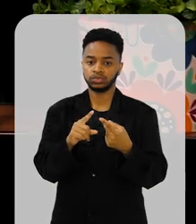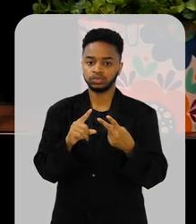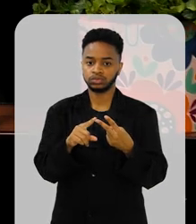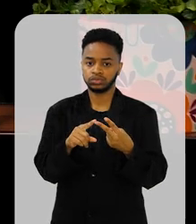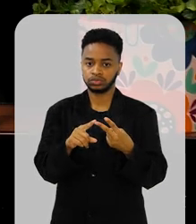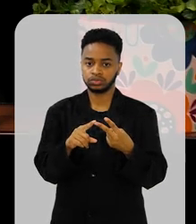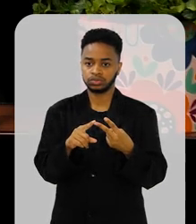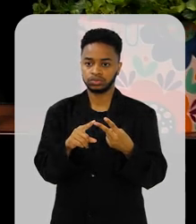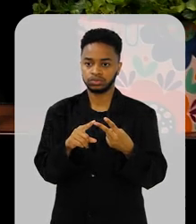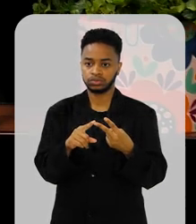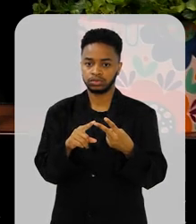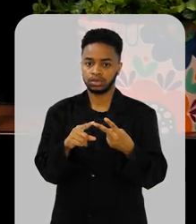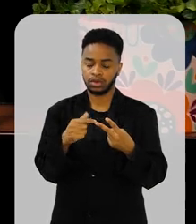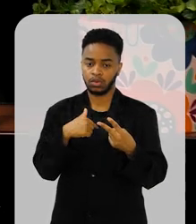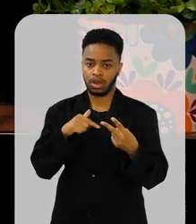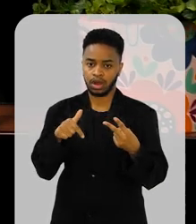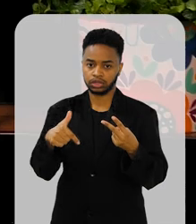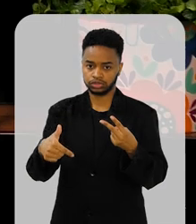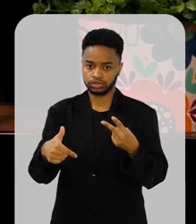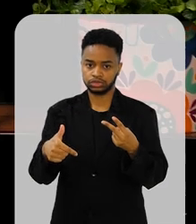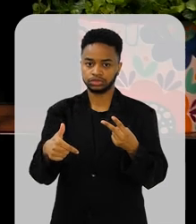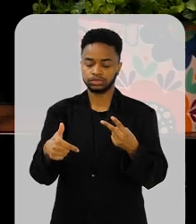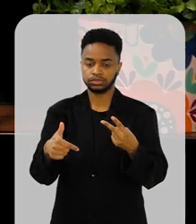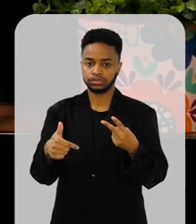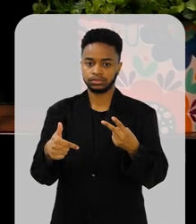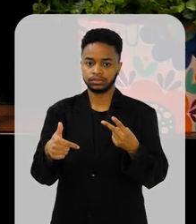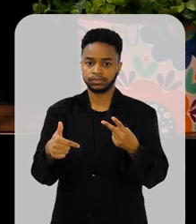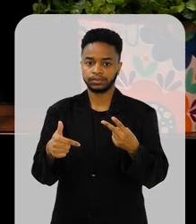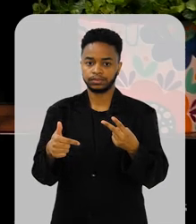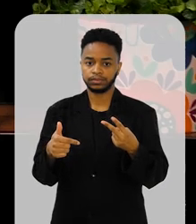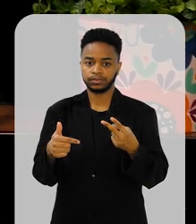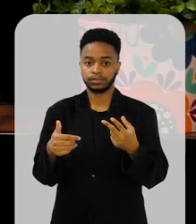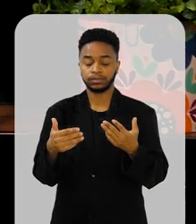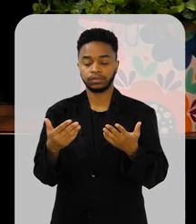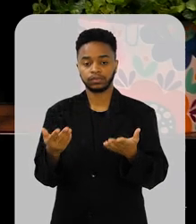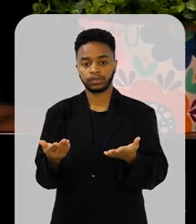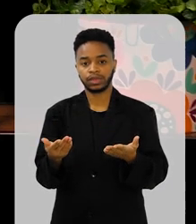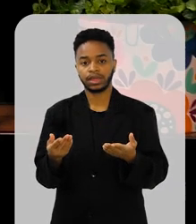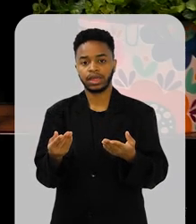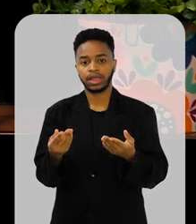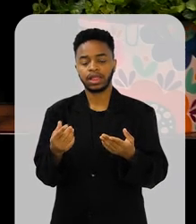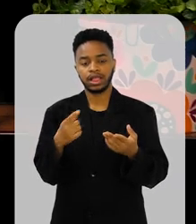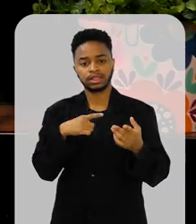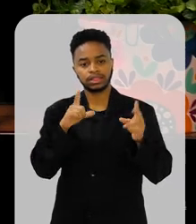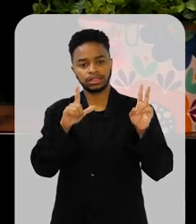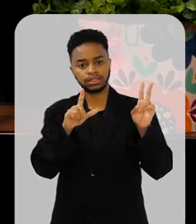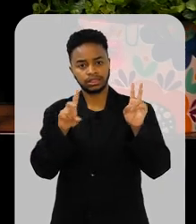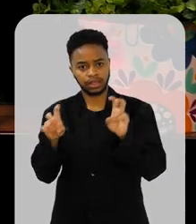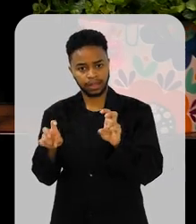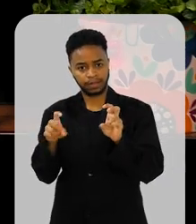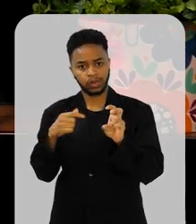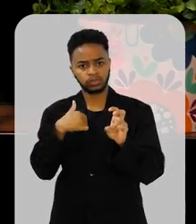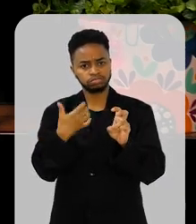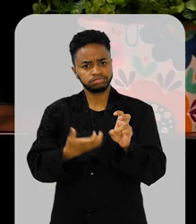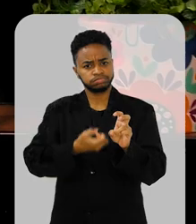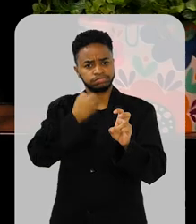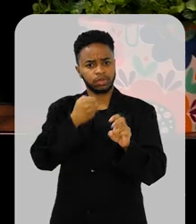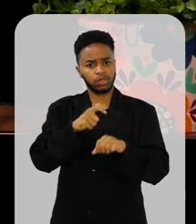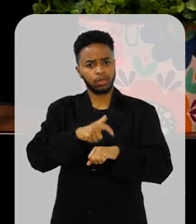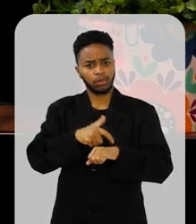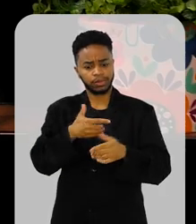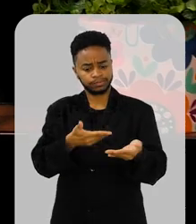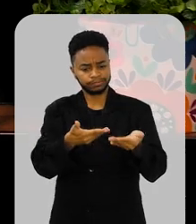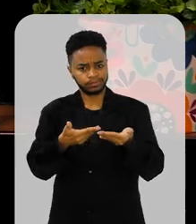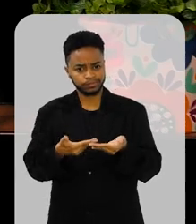os dois que eu fiquei, que eu atuei. E foi um tema que eu levei um susto quando eu